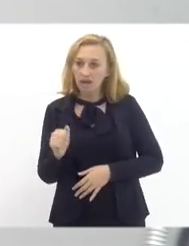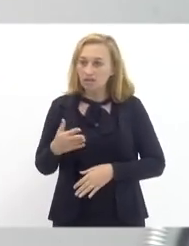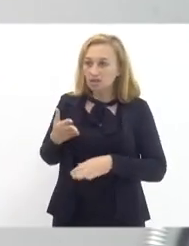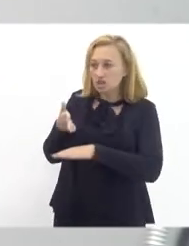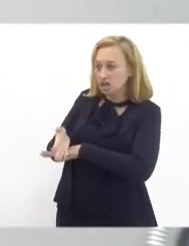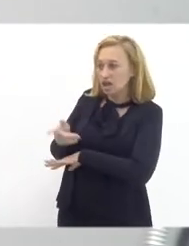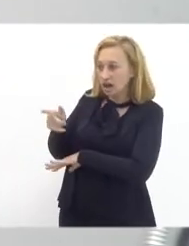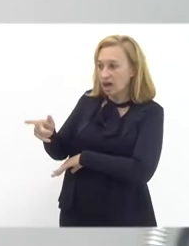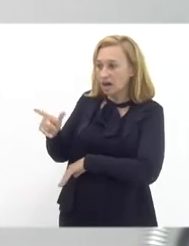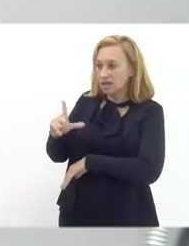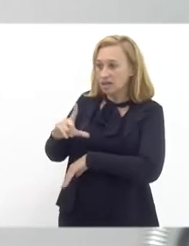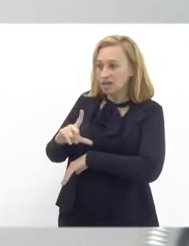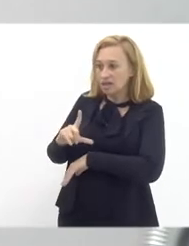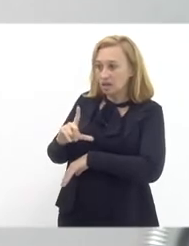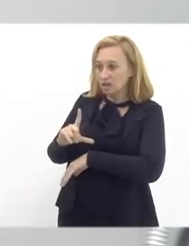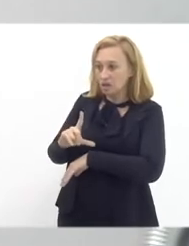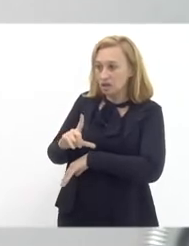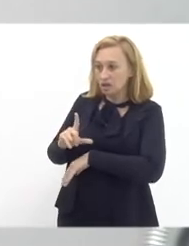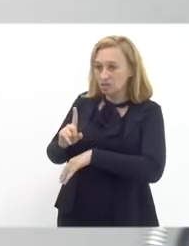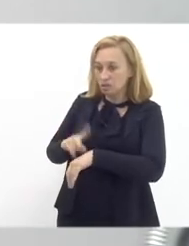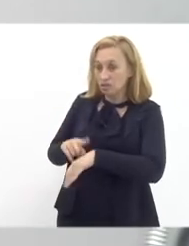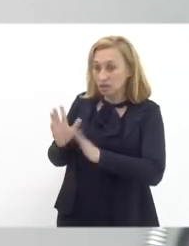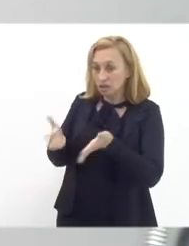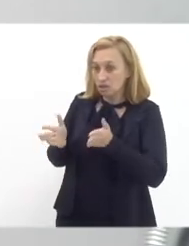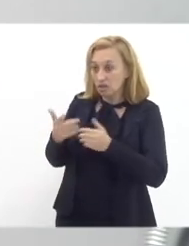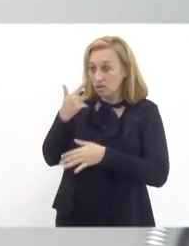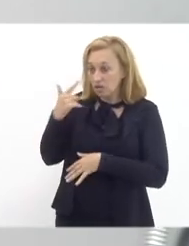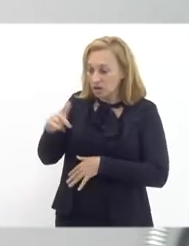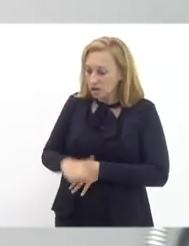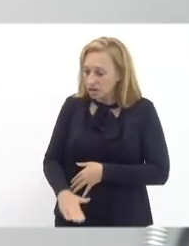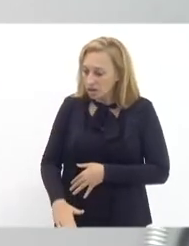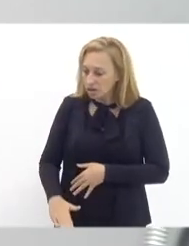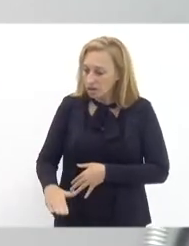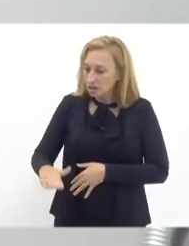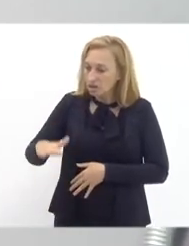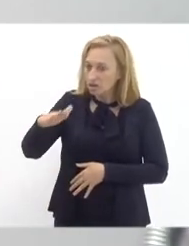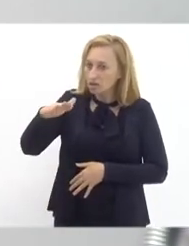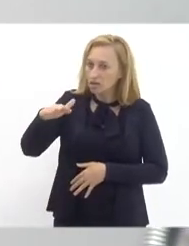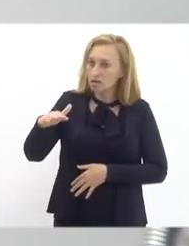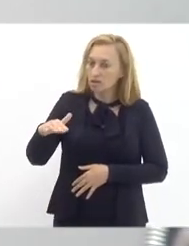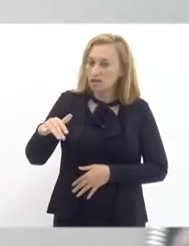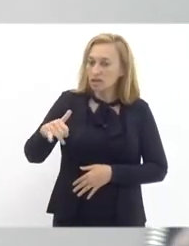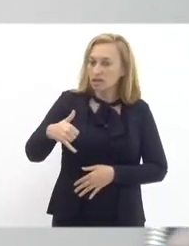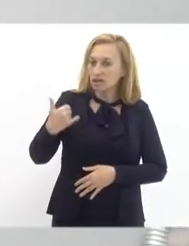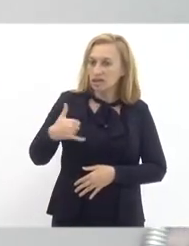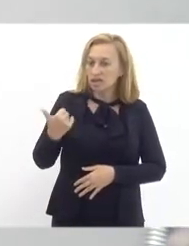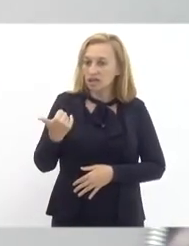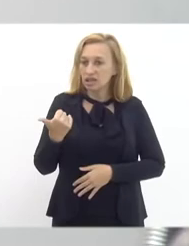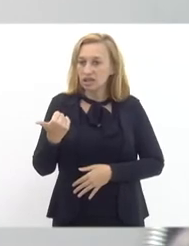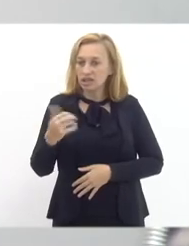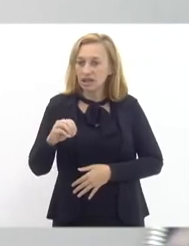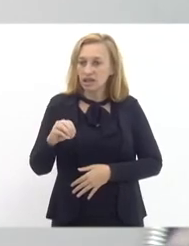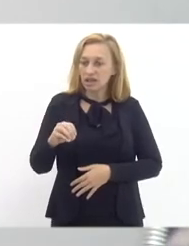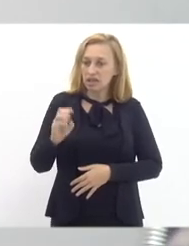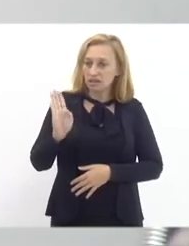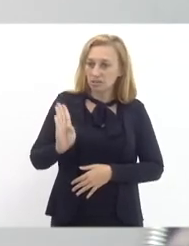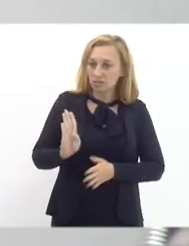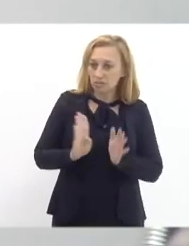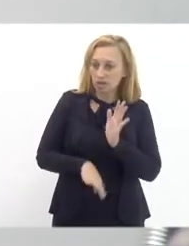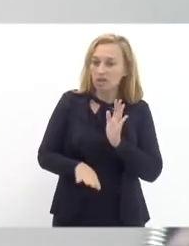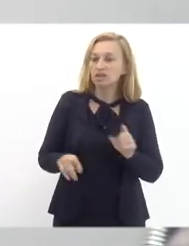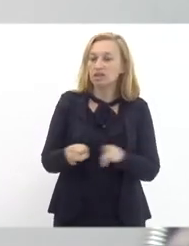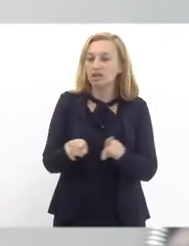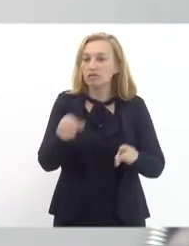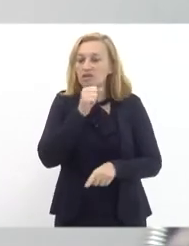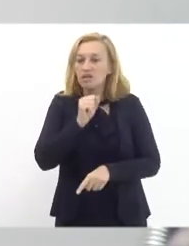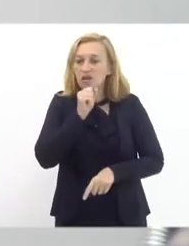chegarem lá essa hora, vocês vão ter desde crianças com menos de 10 anos a idosos acima de 70 anos usufruindo.